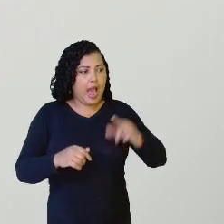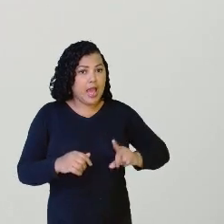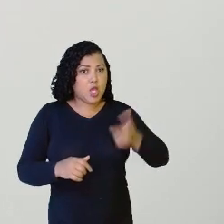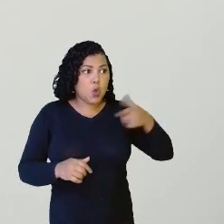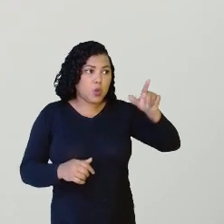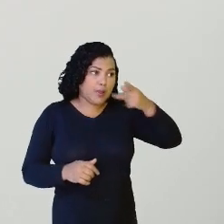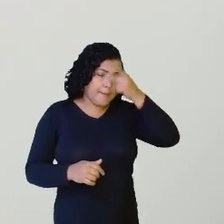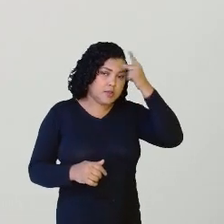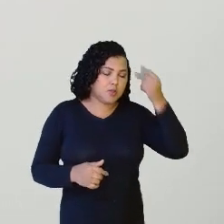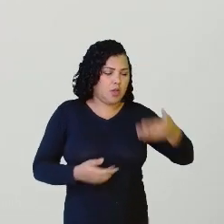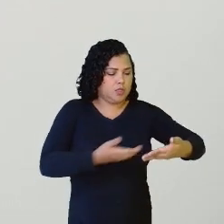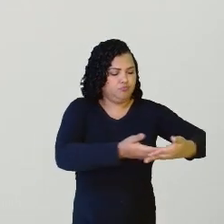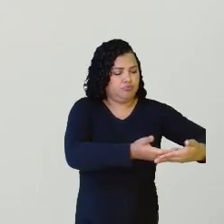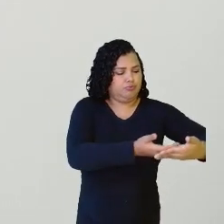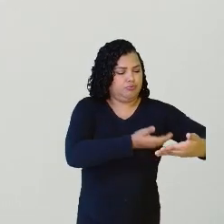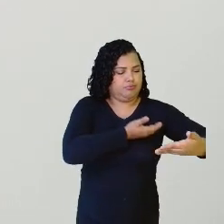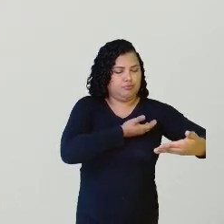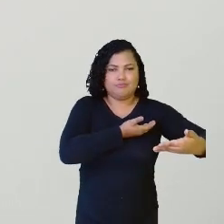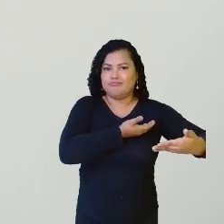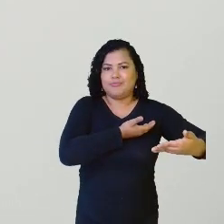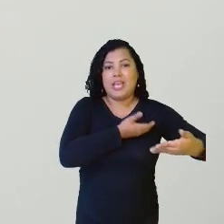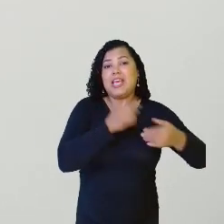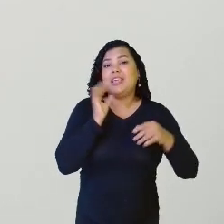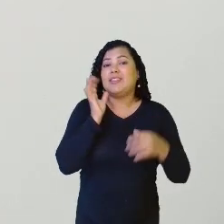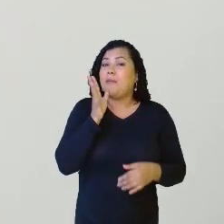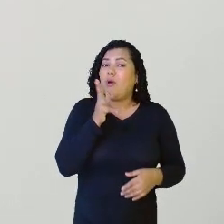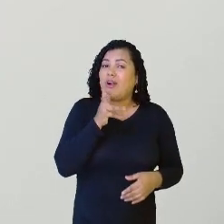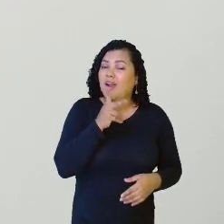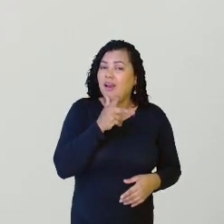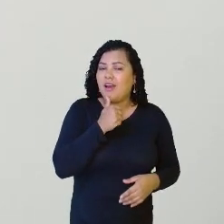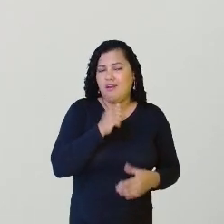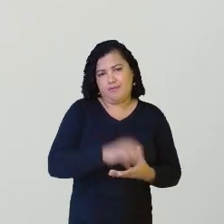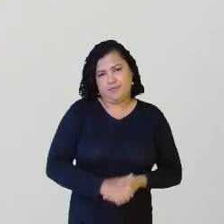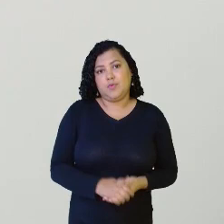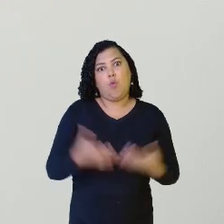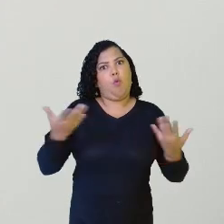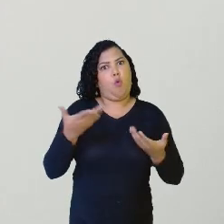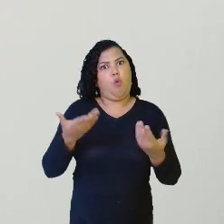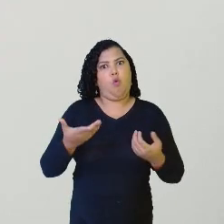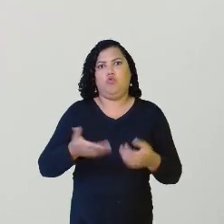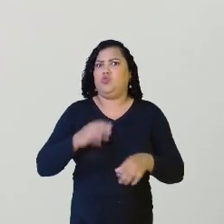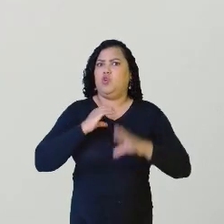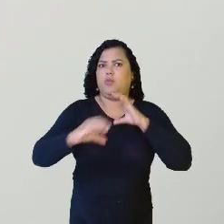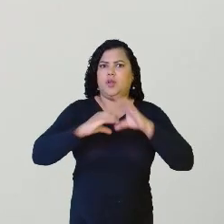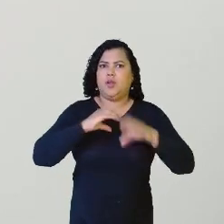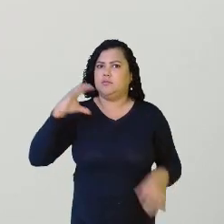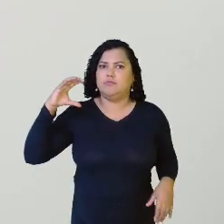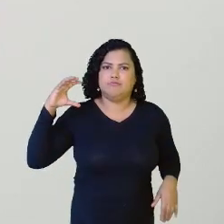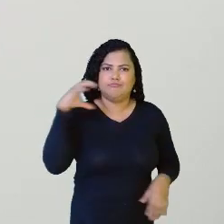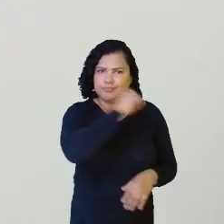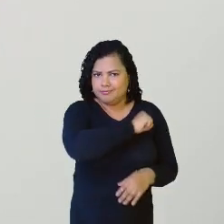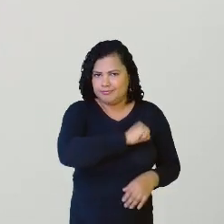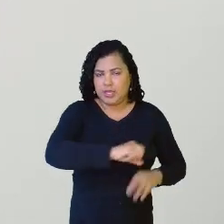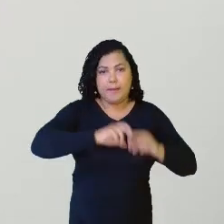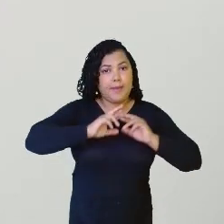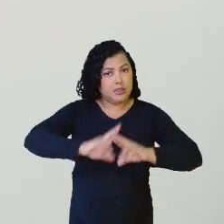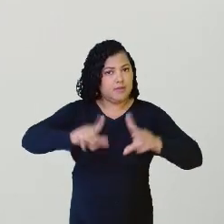tinha sido passada. Então, não existia essa comunicação instantânea como acontece